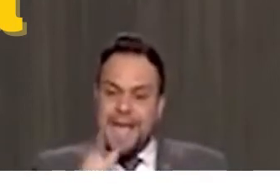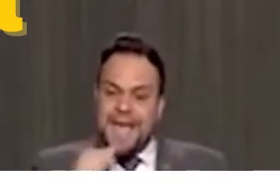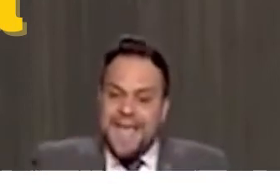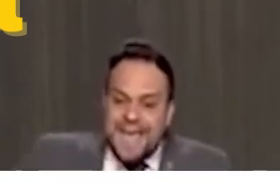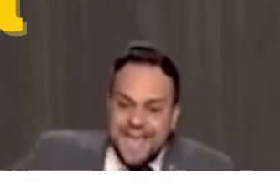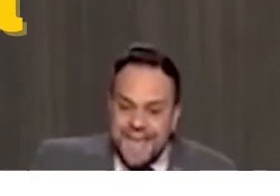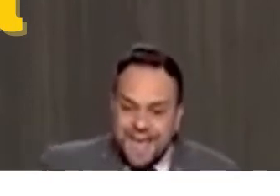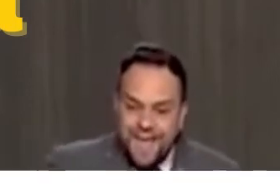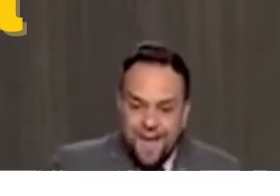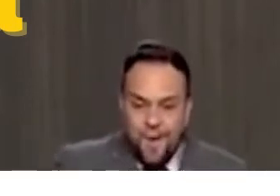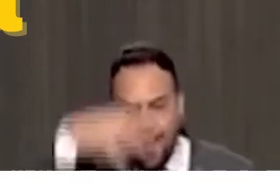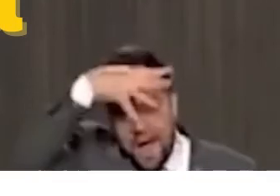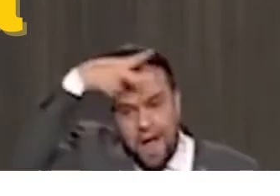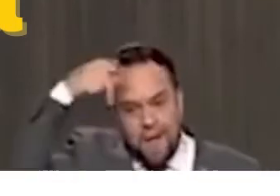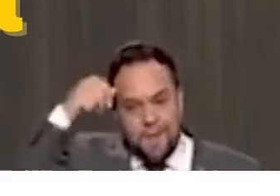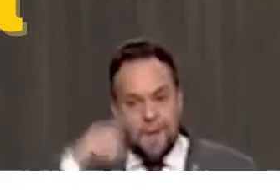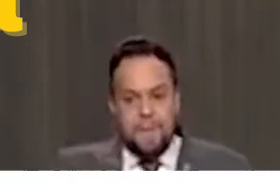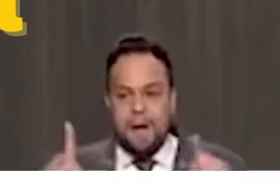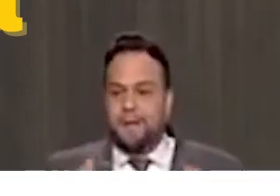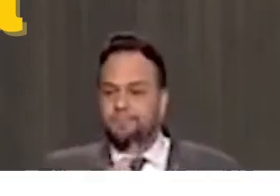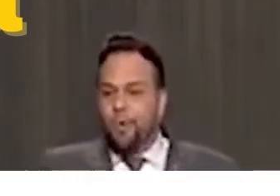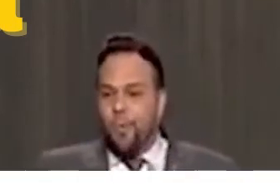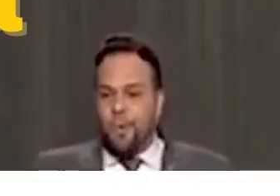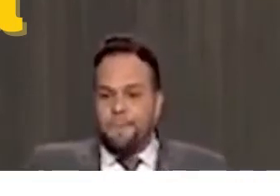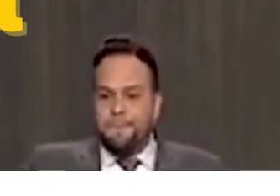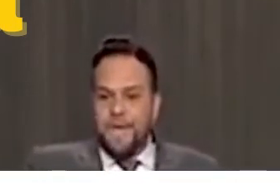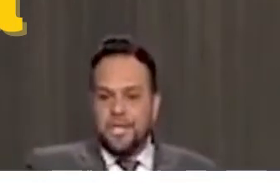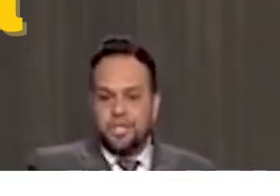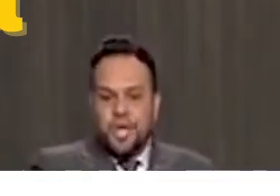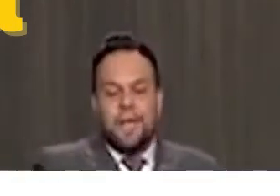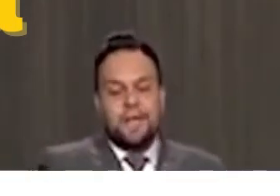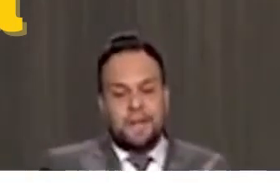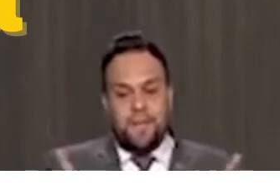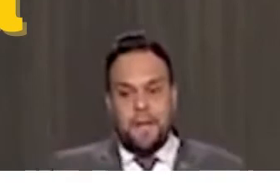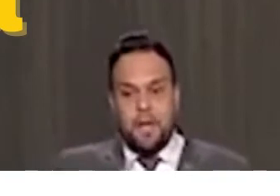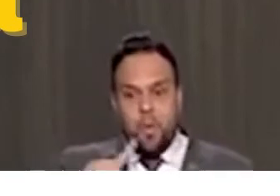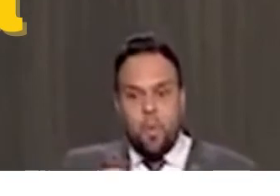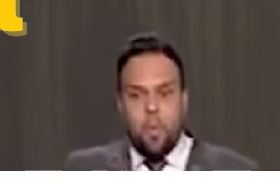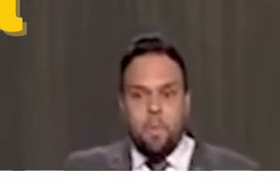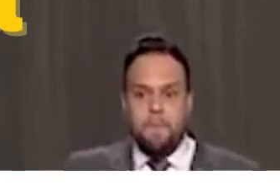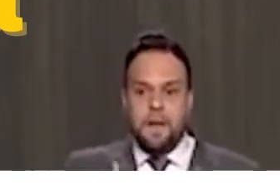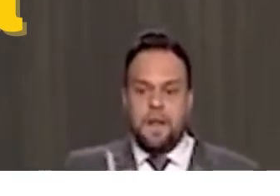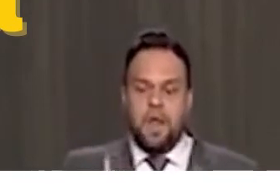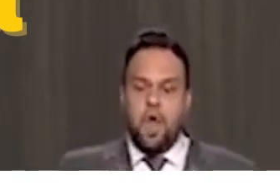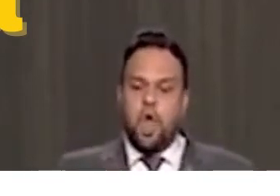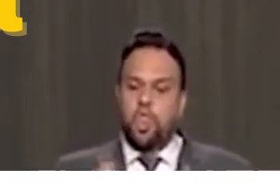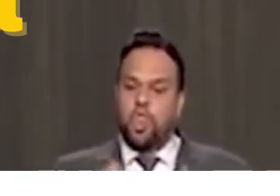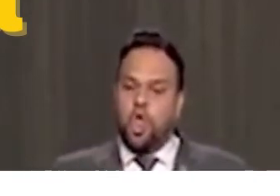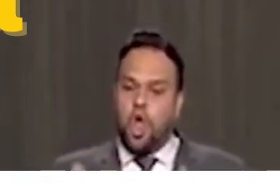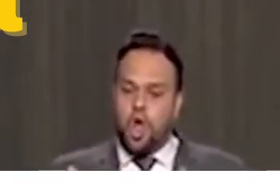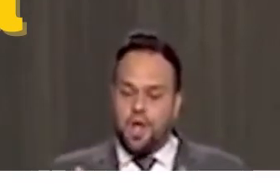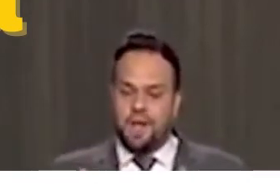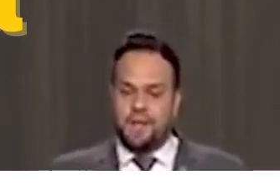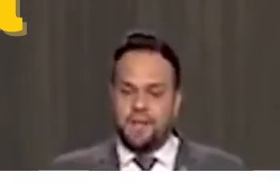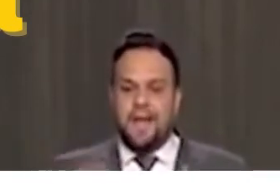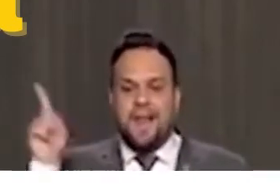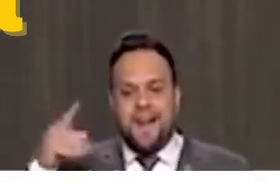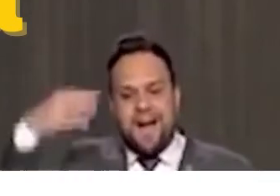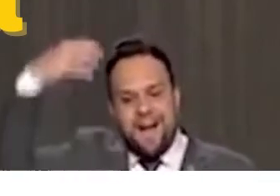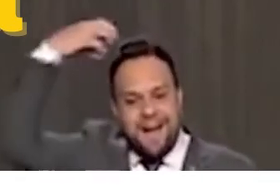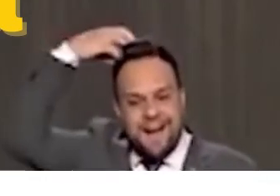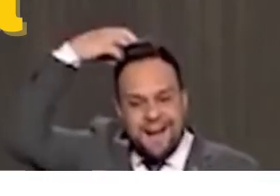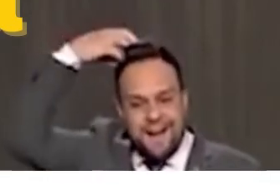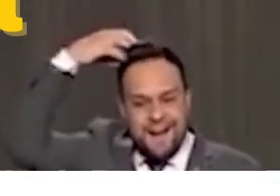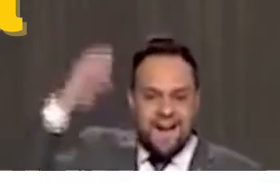uma proposta, uma oferta de US$ 1 bilhão de um país do mundo árabe para fazer aqui da nossa Baía de Angra um potencial